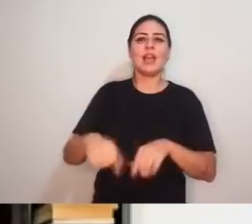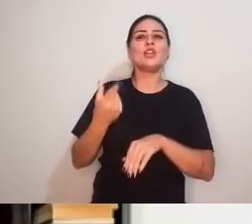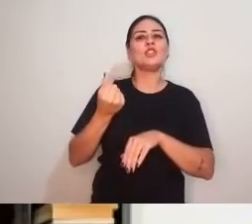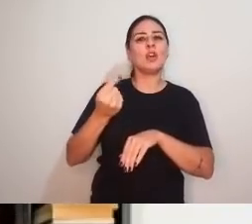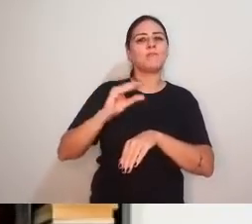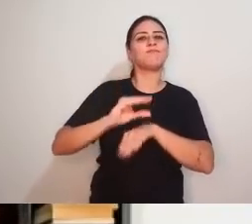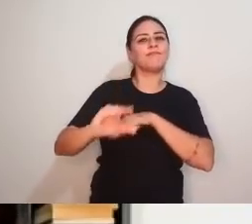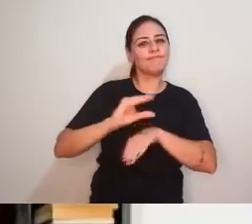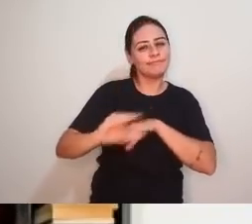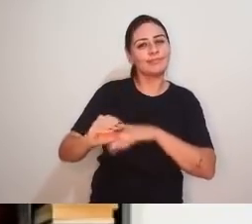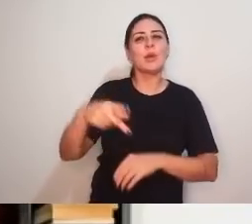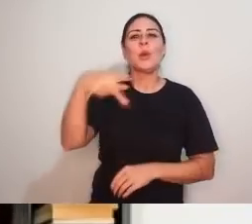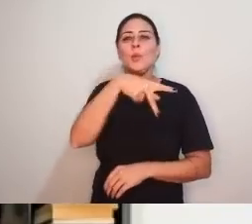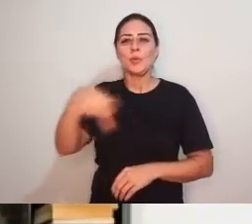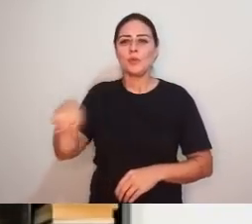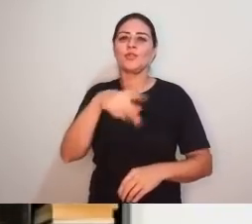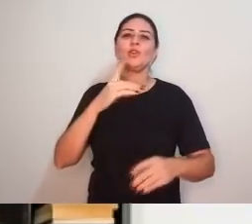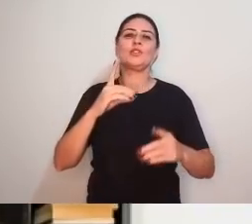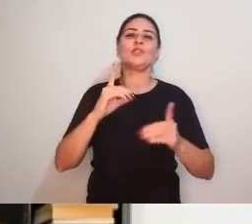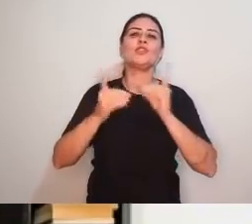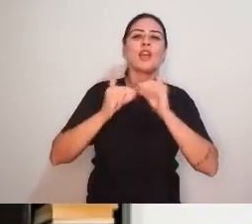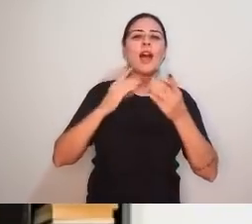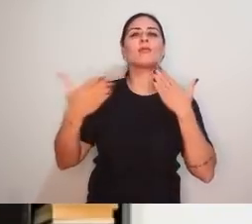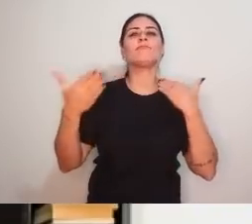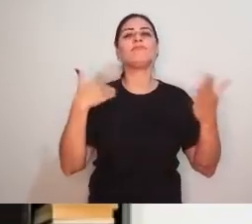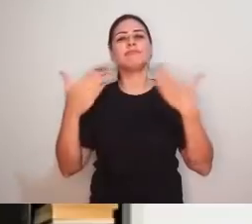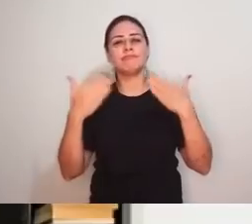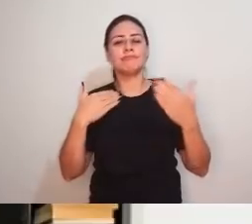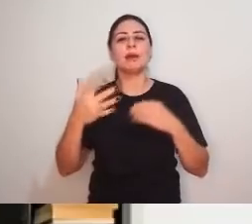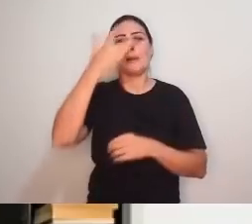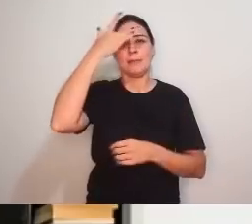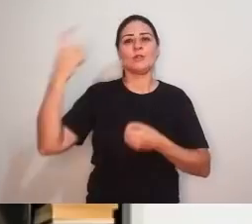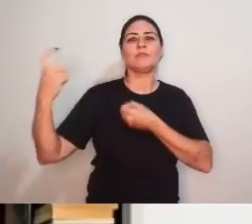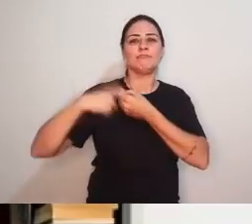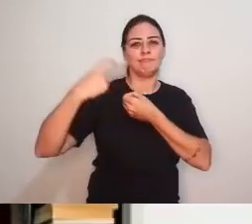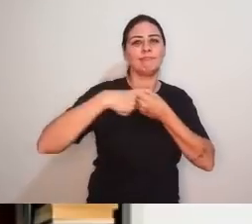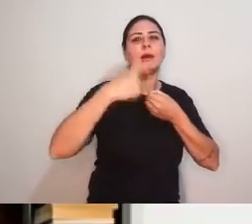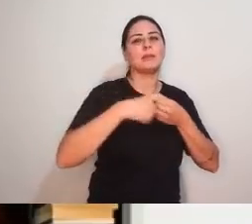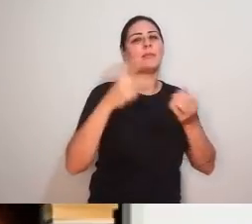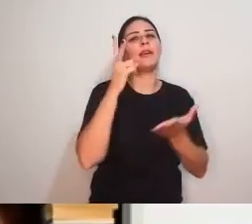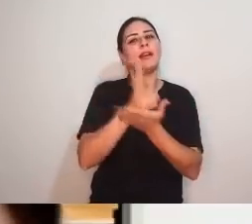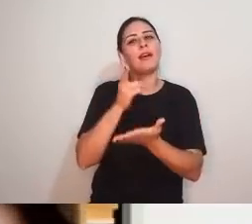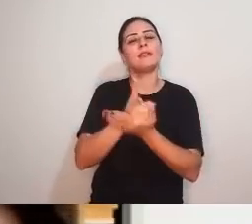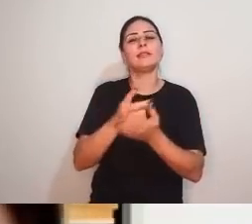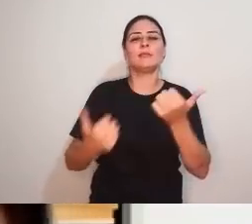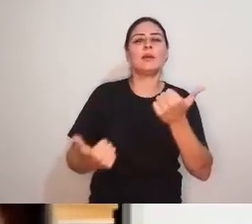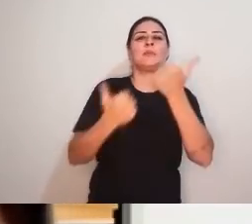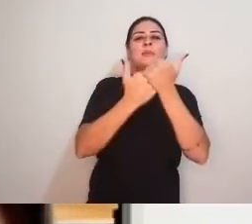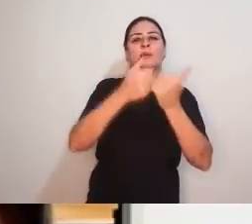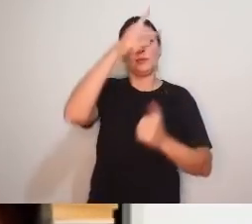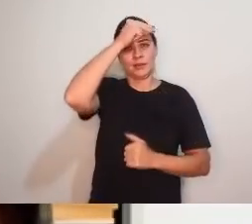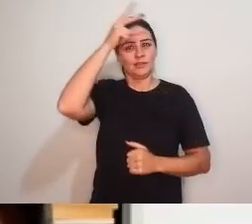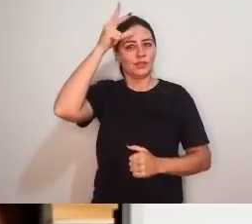momento para dialogar conosco, uma pessoa parceira, que vem sempre colaborando com a Rede Municipal de Ensino de Araucária quando necessário. Então, a nossa gratidão